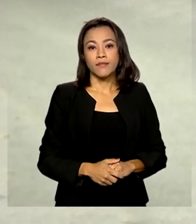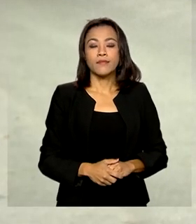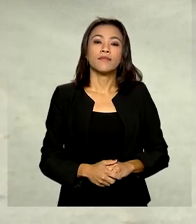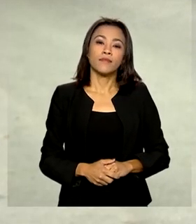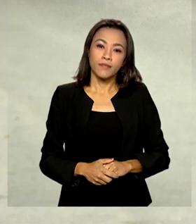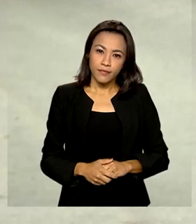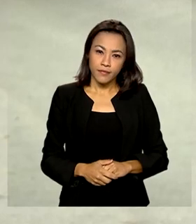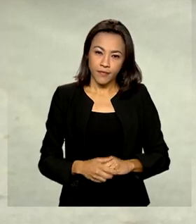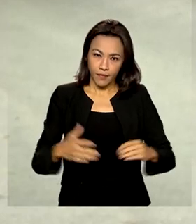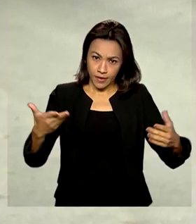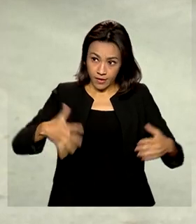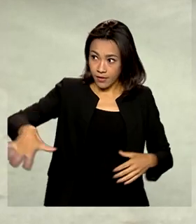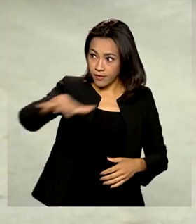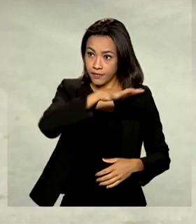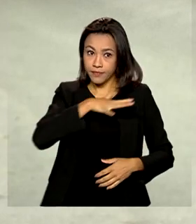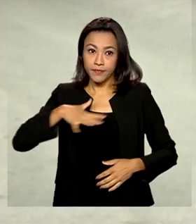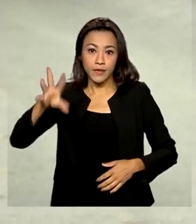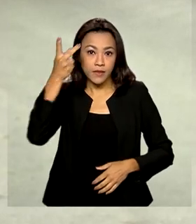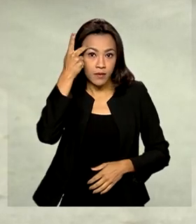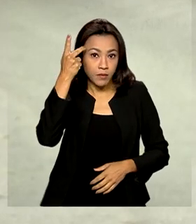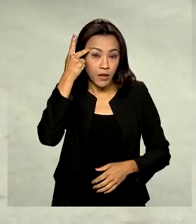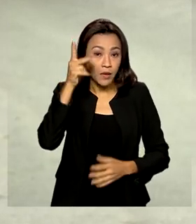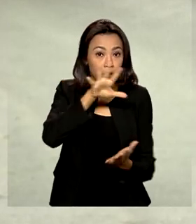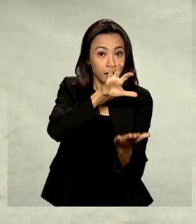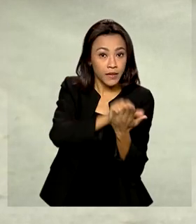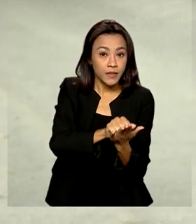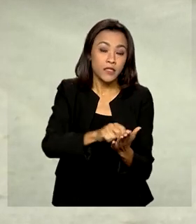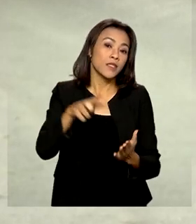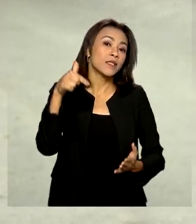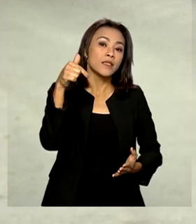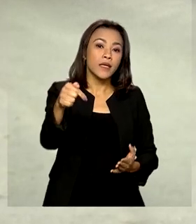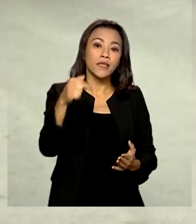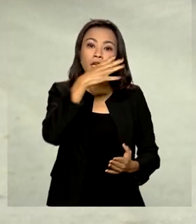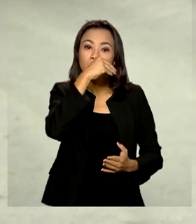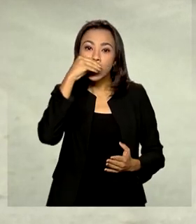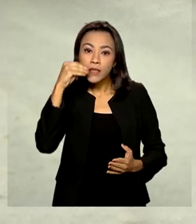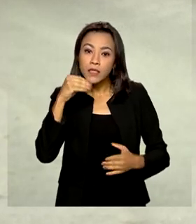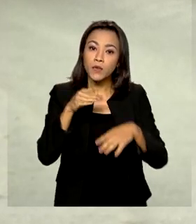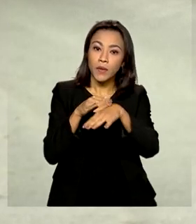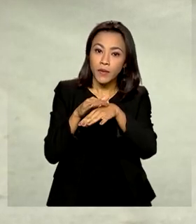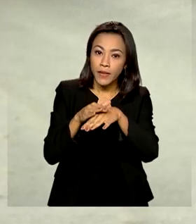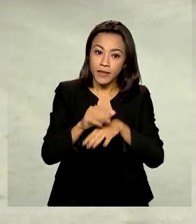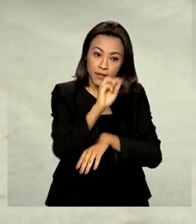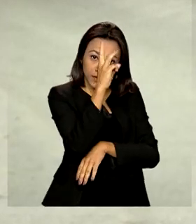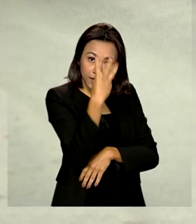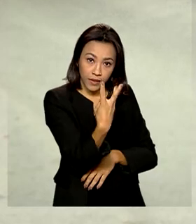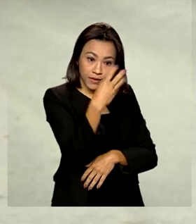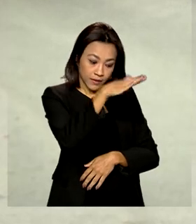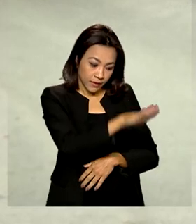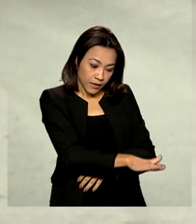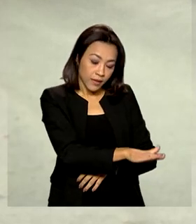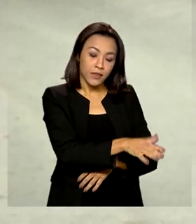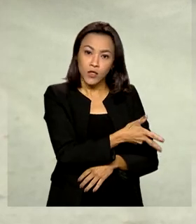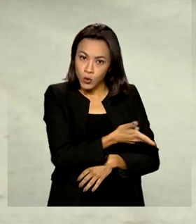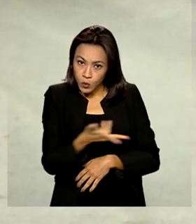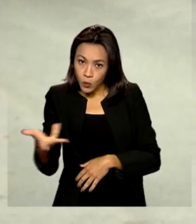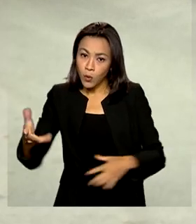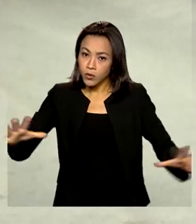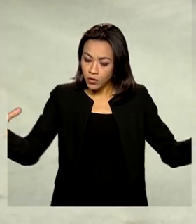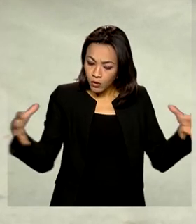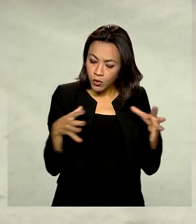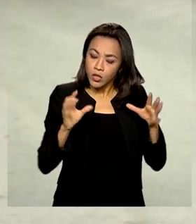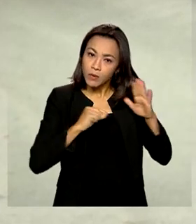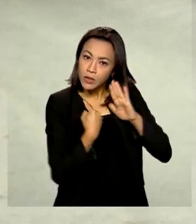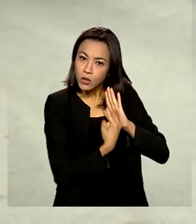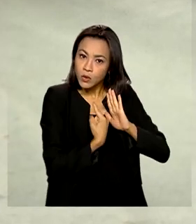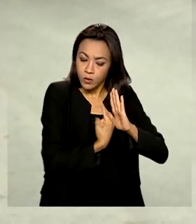E a cidade de São Paulo registra aí 7 adolescentes com a doença e 3 crianças. Todos seguem em isolamento,